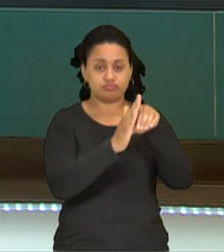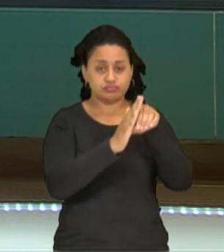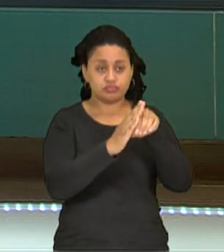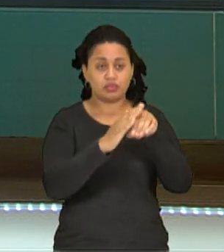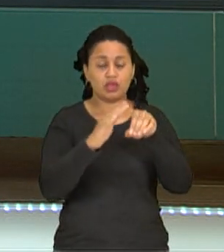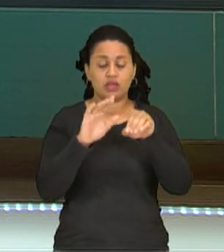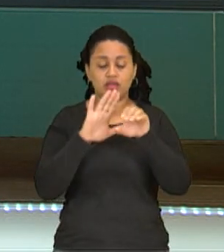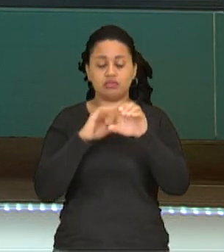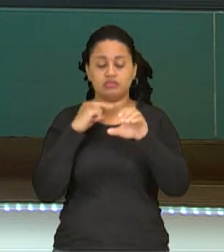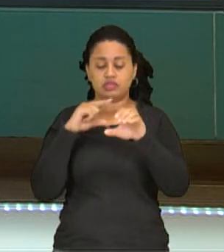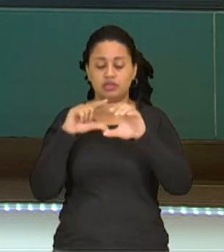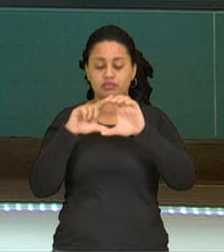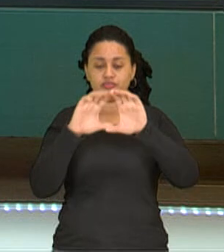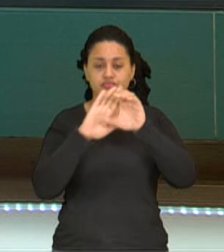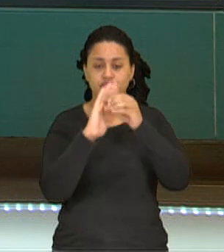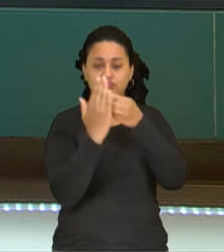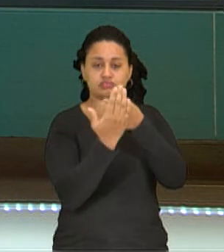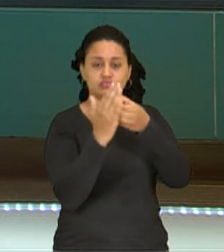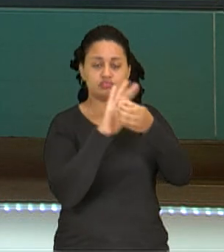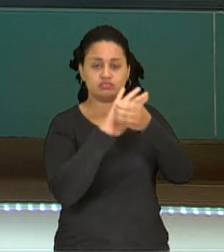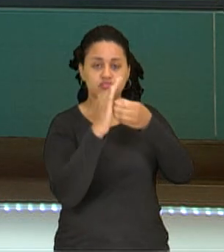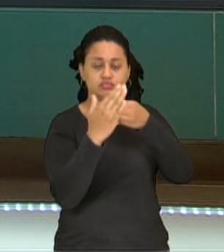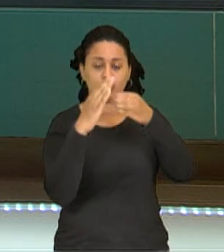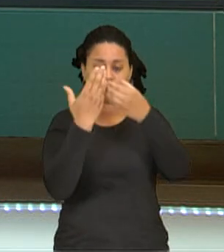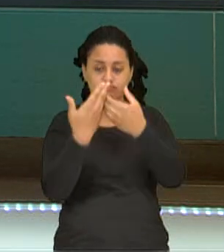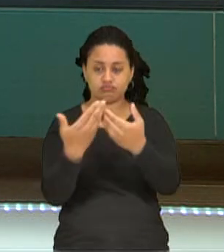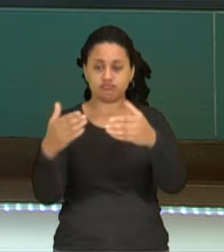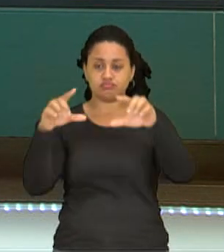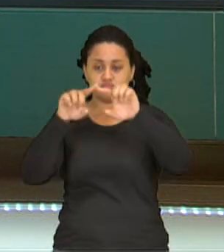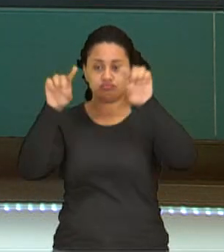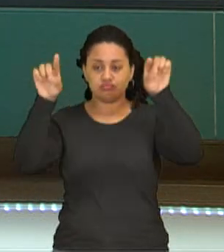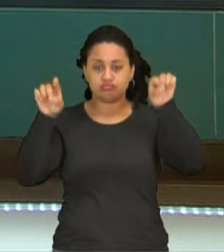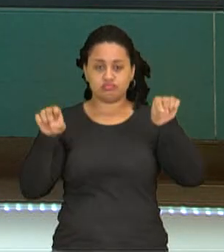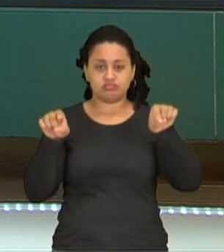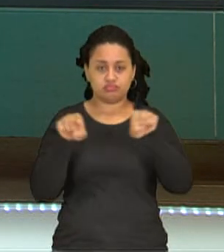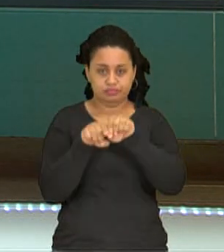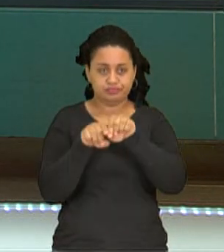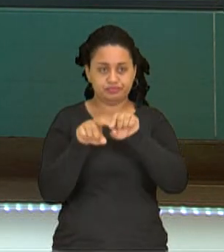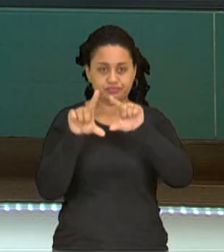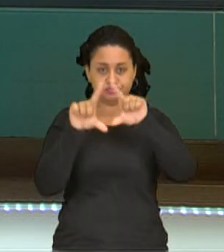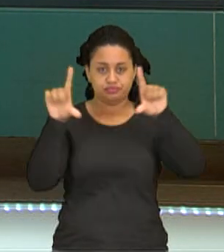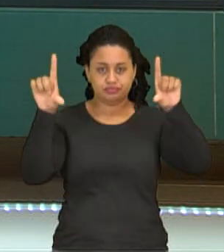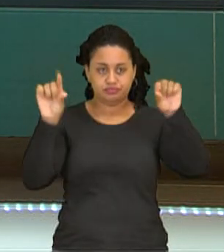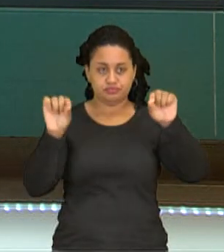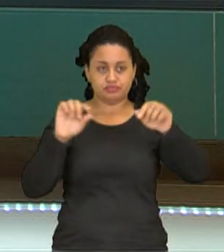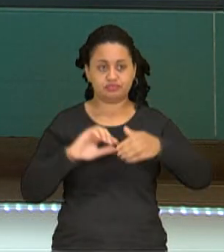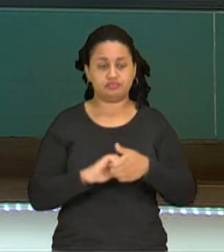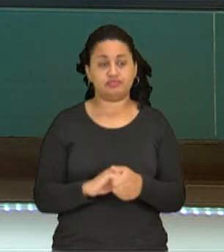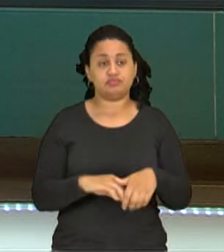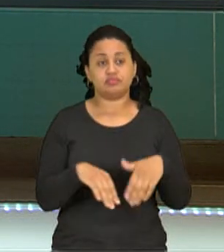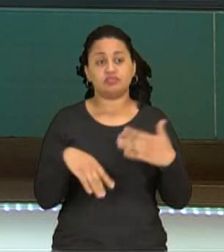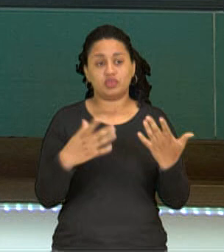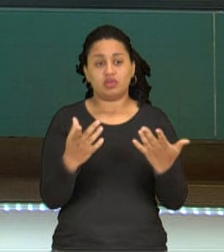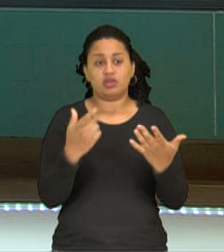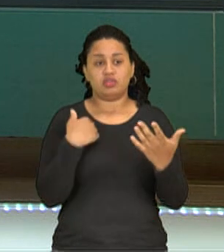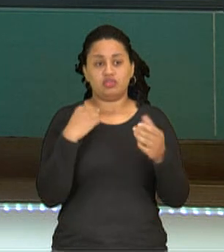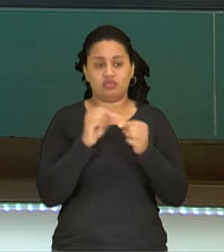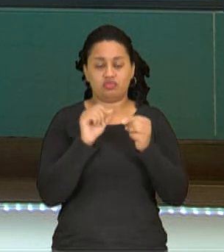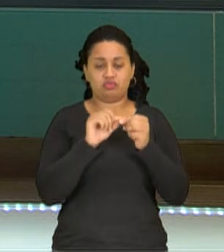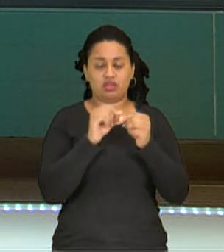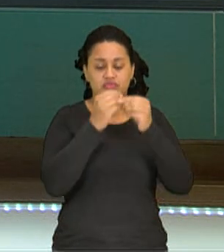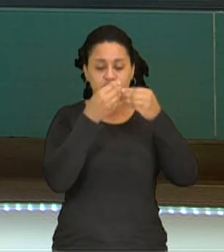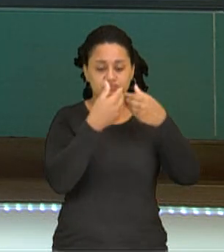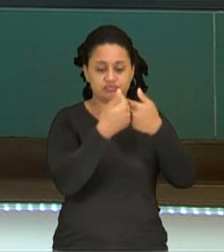área lateral, quando a gente planifica, que é um retângulo. Então, e quando a gente tem aqui a